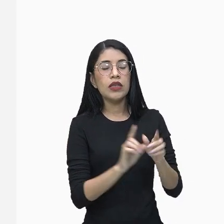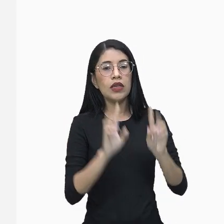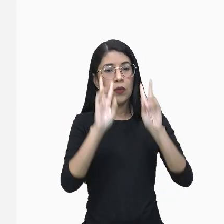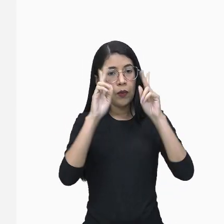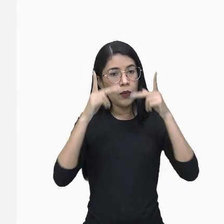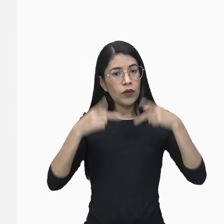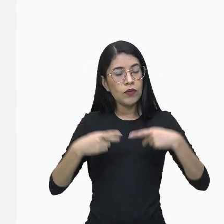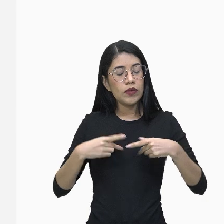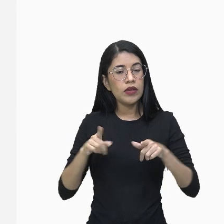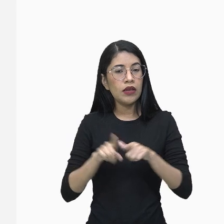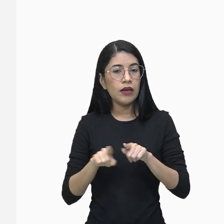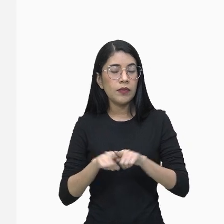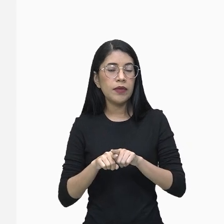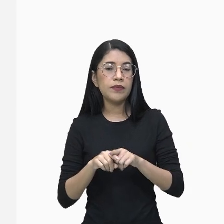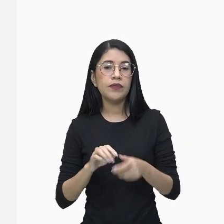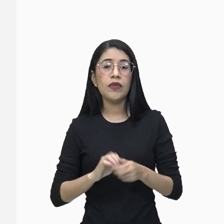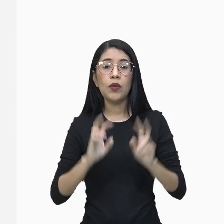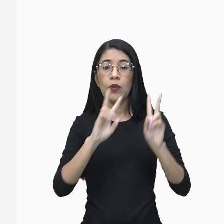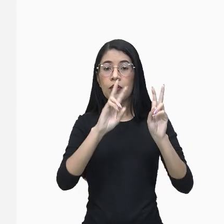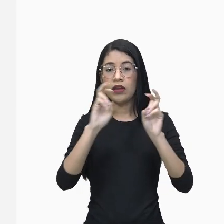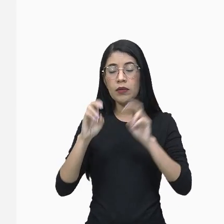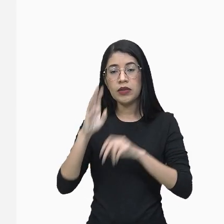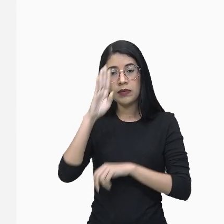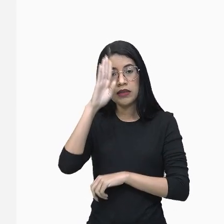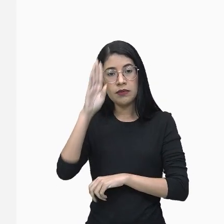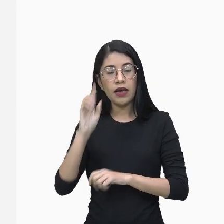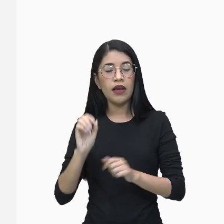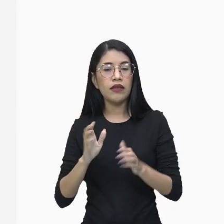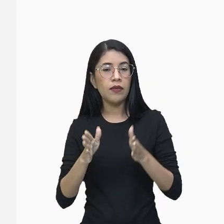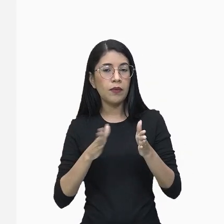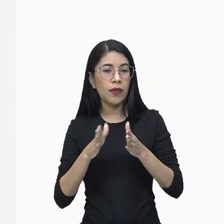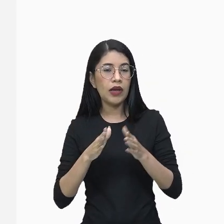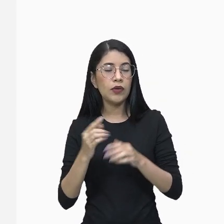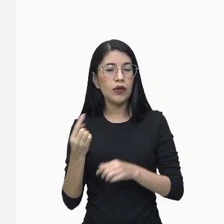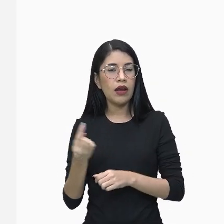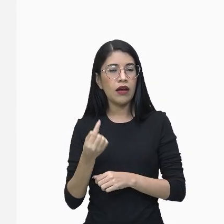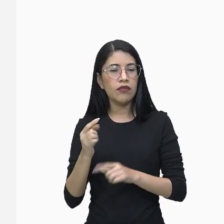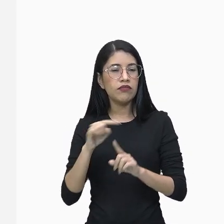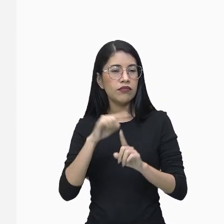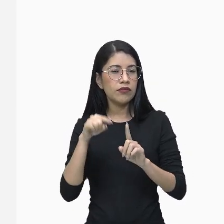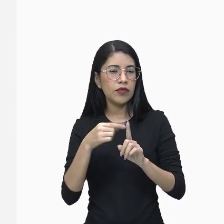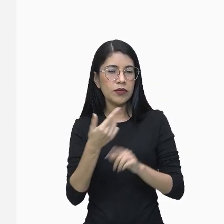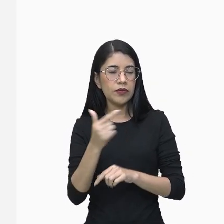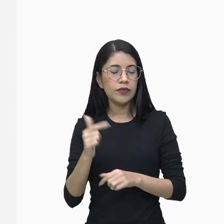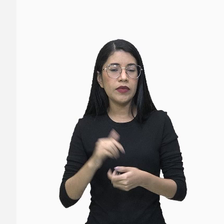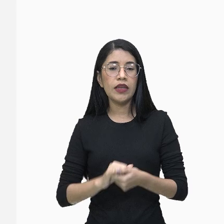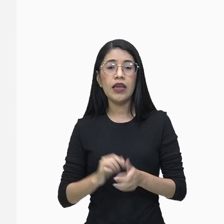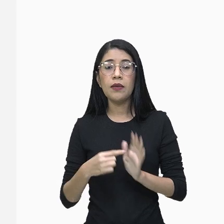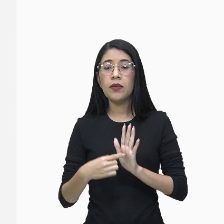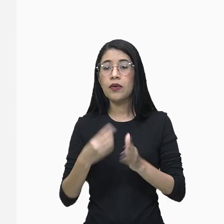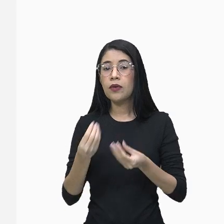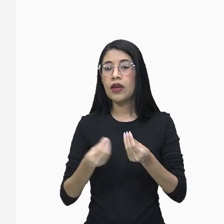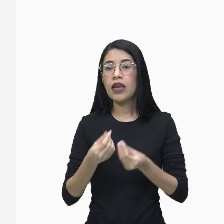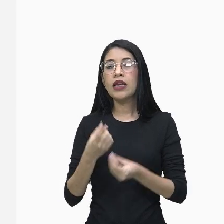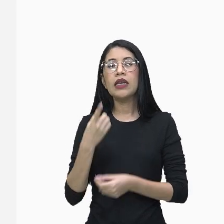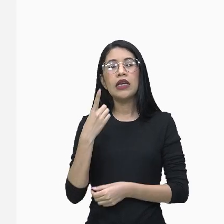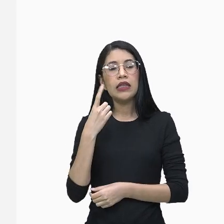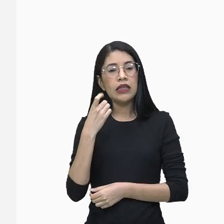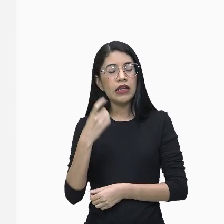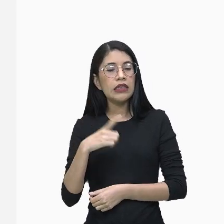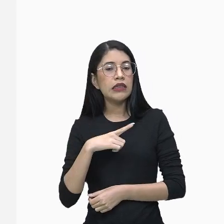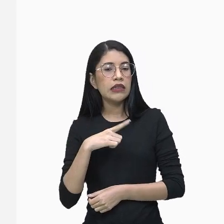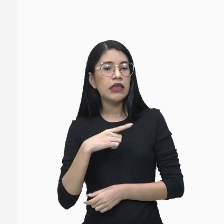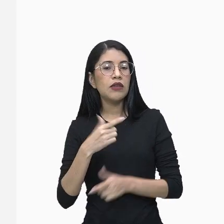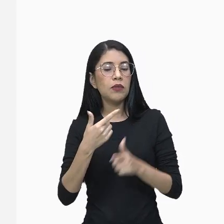individualismo, temáticas predominantes na fase Gauche, e passou a demonstrar grande interesse pelos problemas